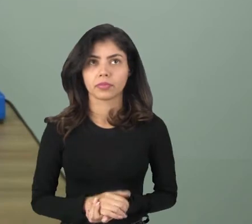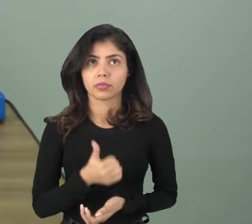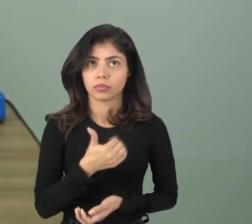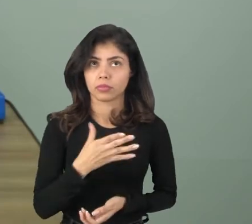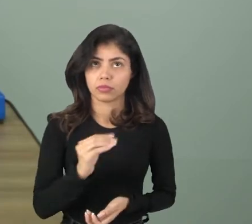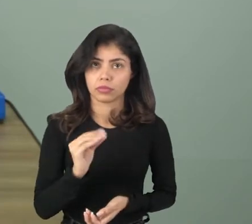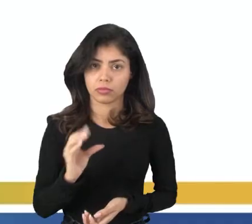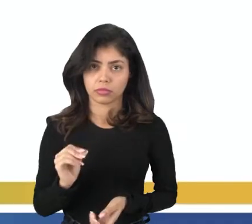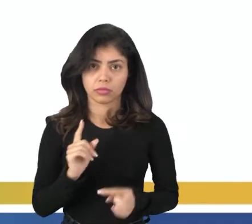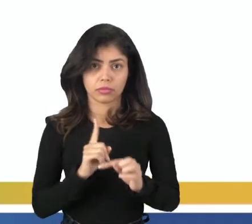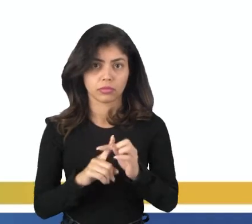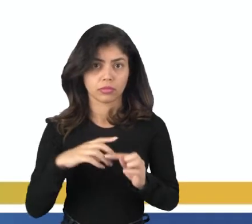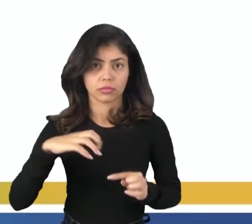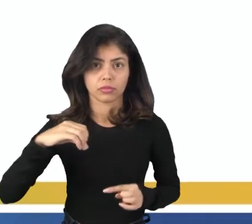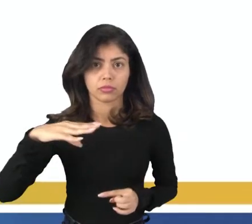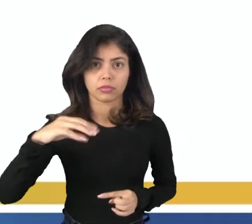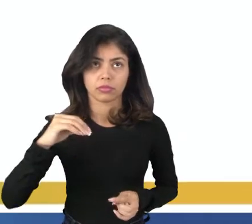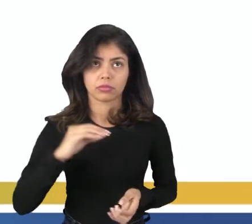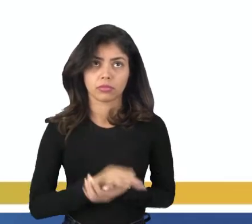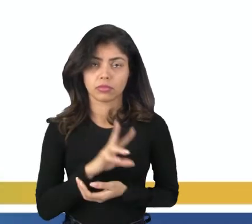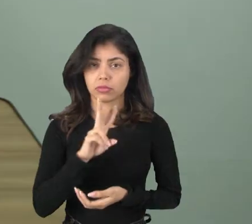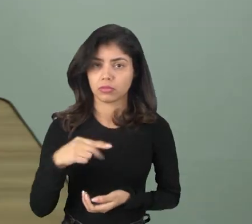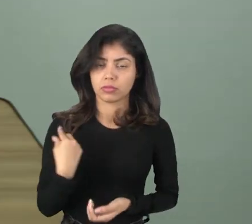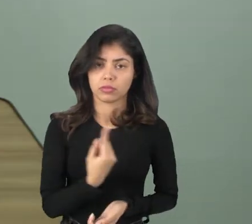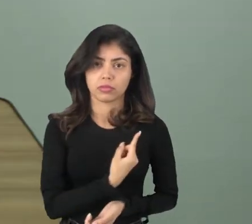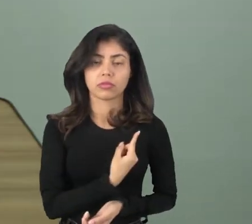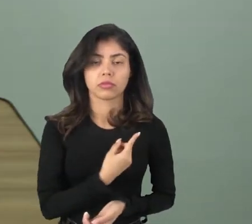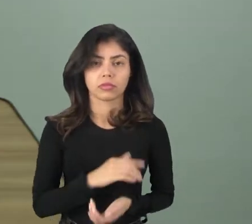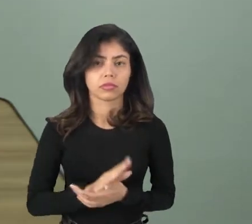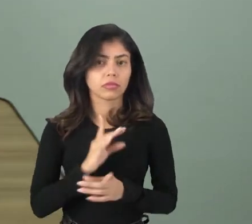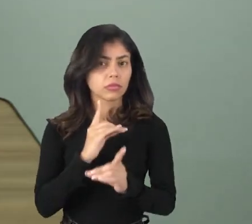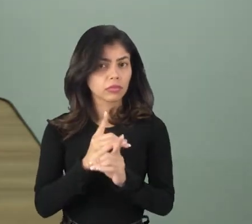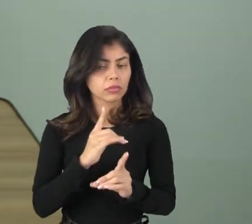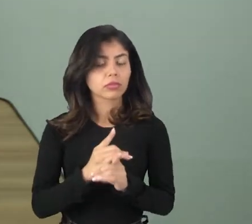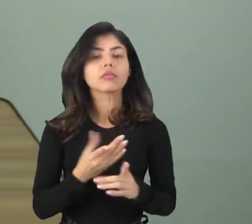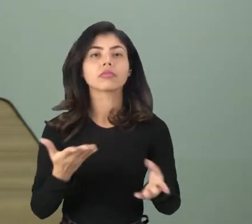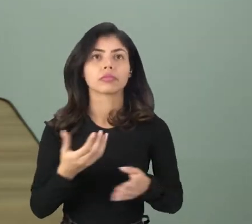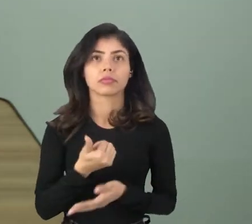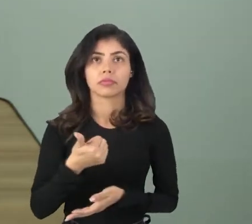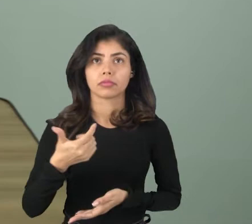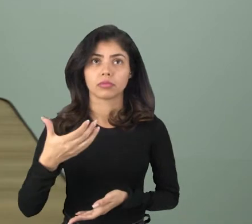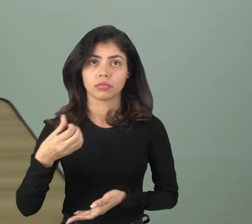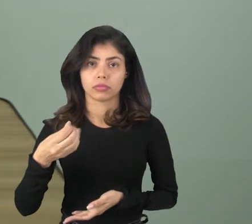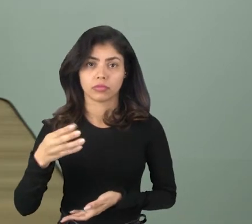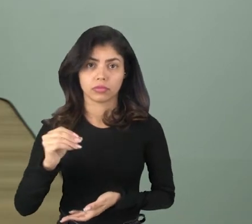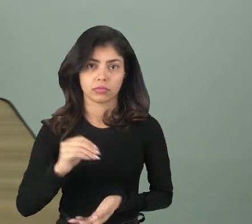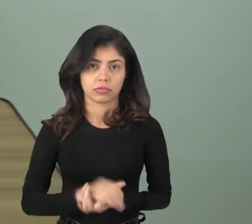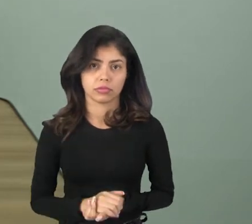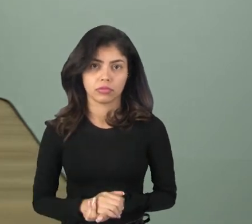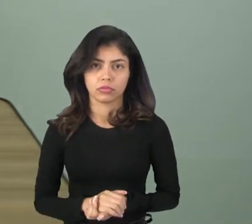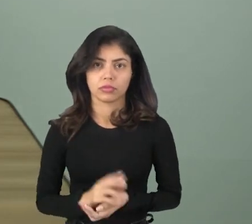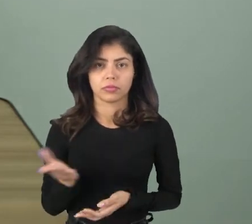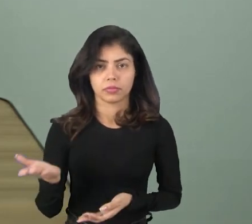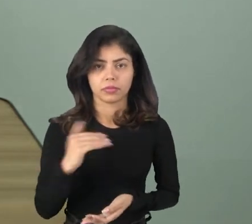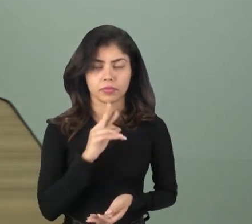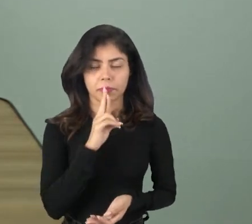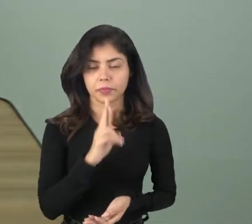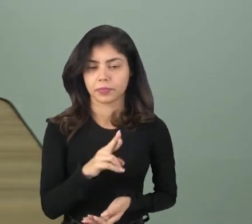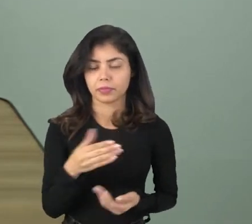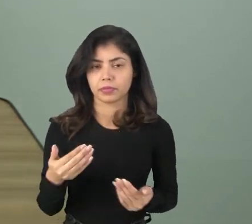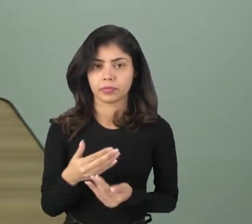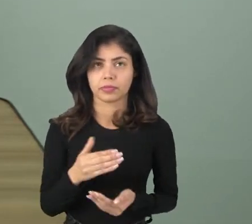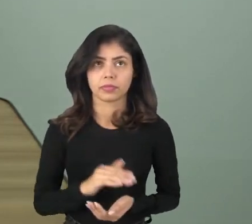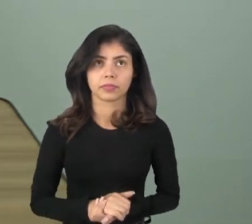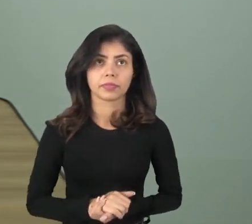100 mais 90, a gente vai, né, encontrar aí 190, né? Mas aí vamos fazer o